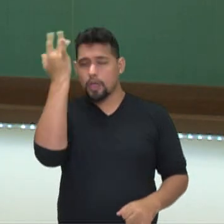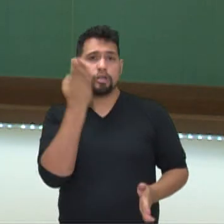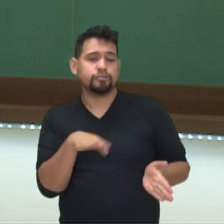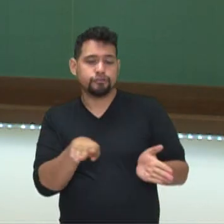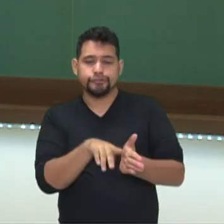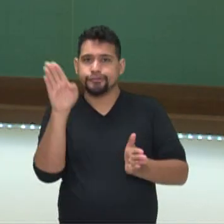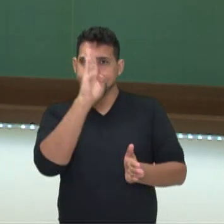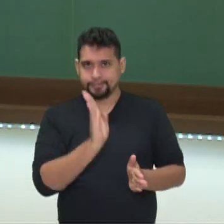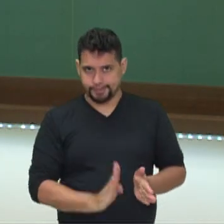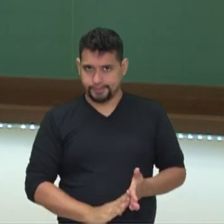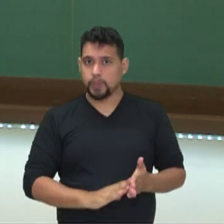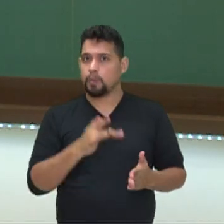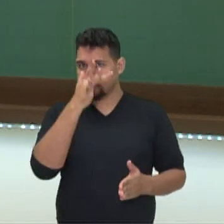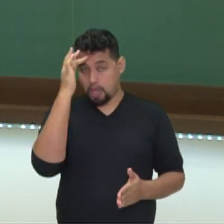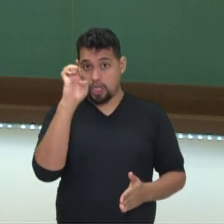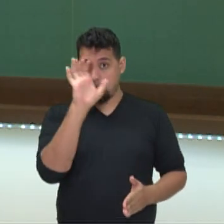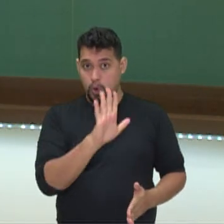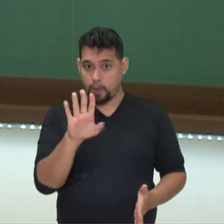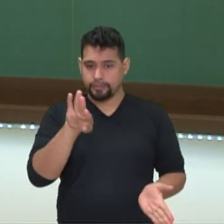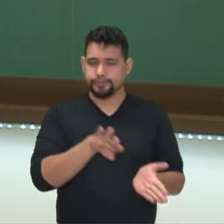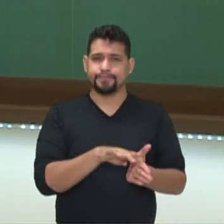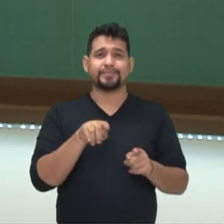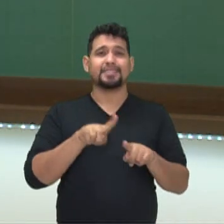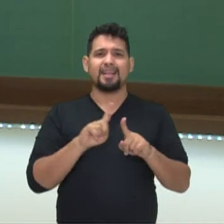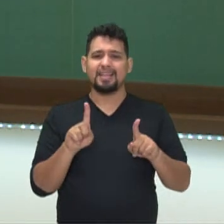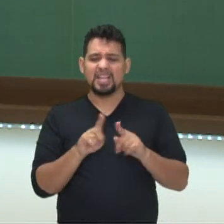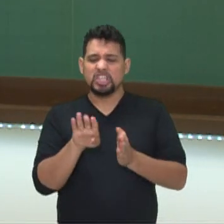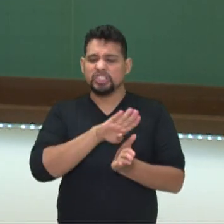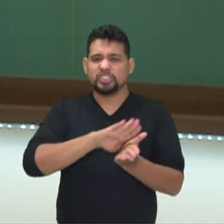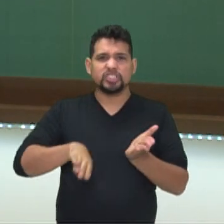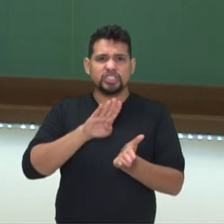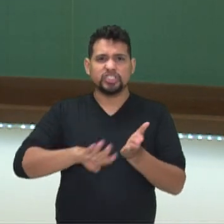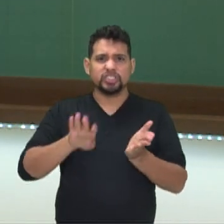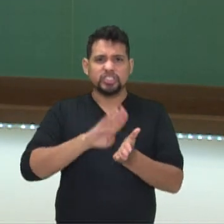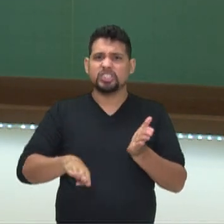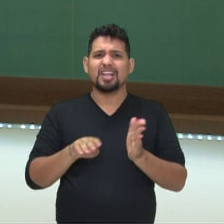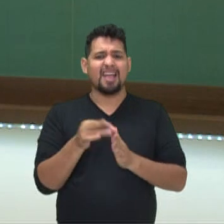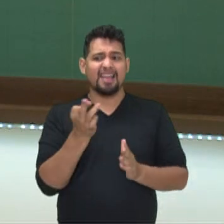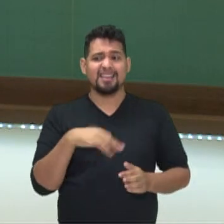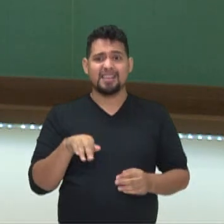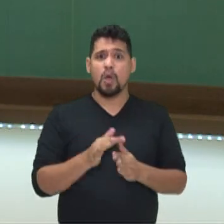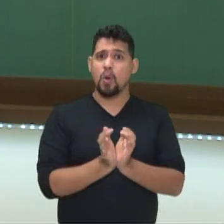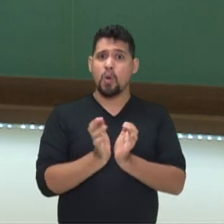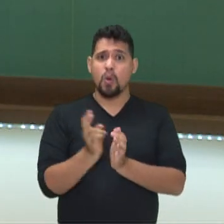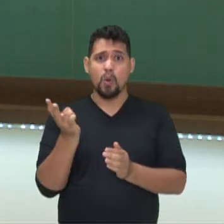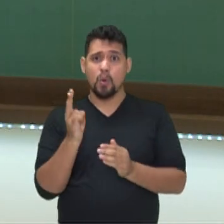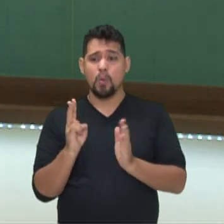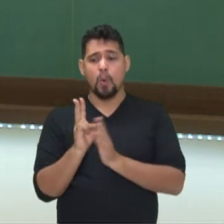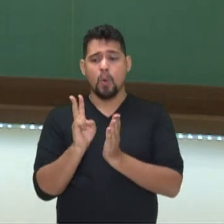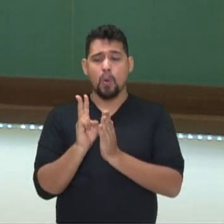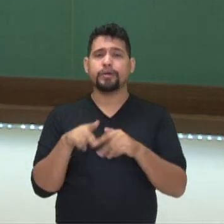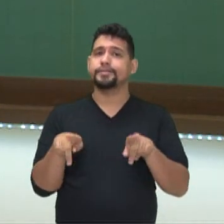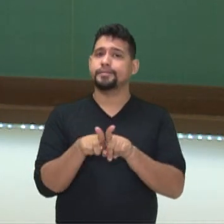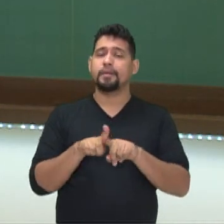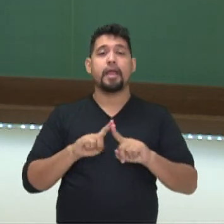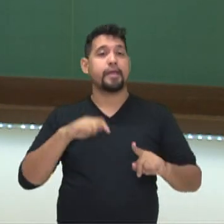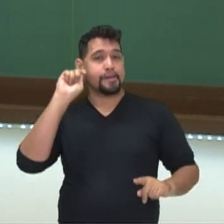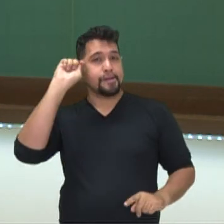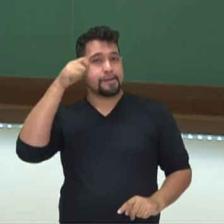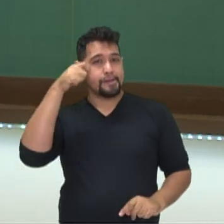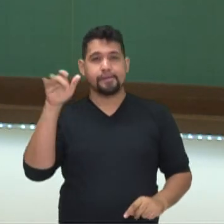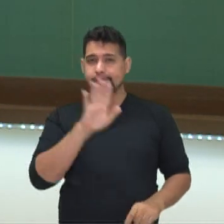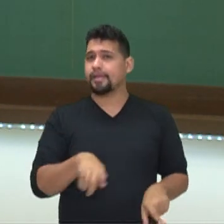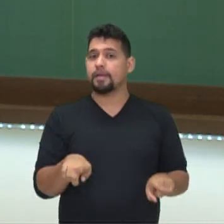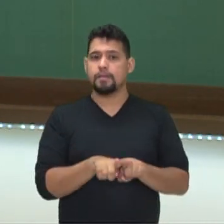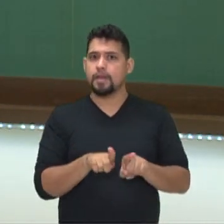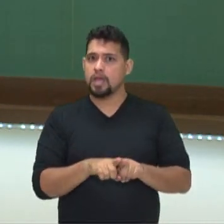crença, foram suprimidas sua religiosidade. Depois, quando os negros escravizados também tiveram seus cultos proibidos,